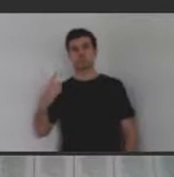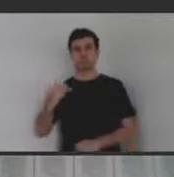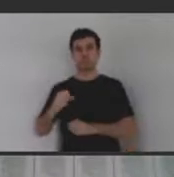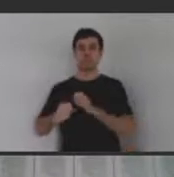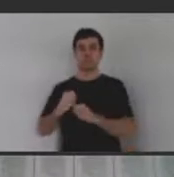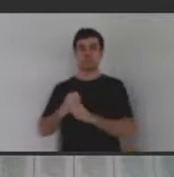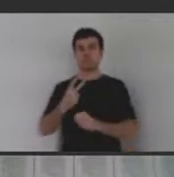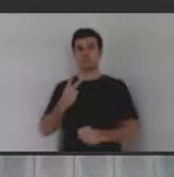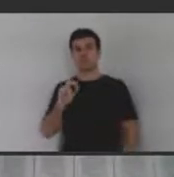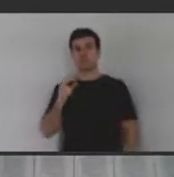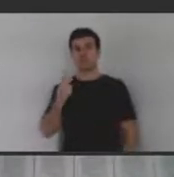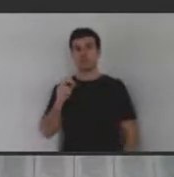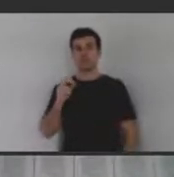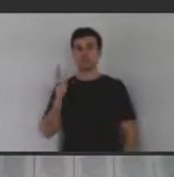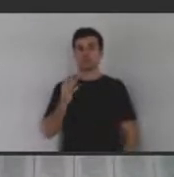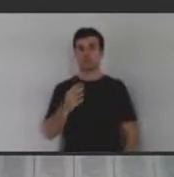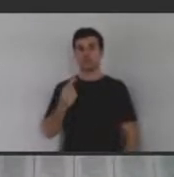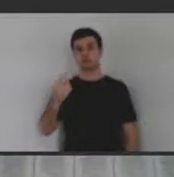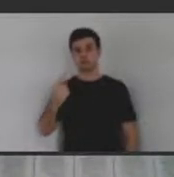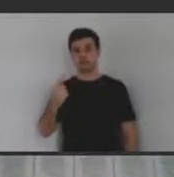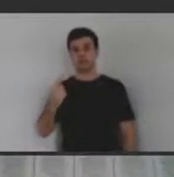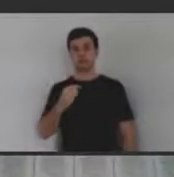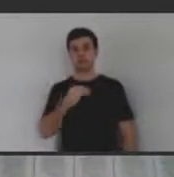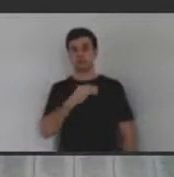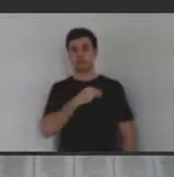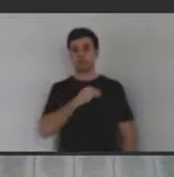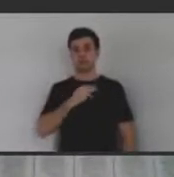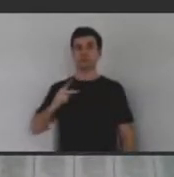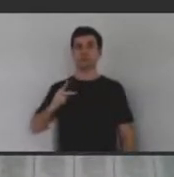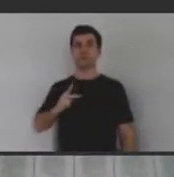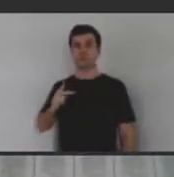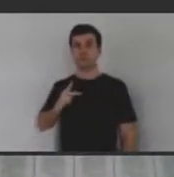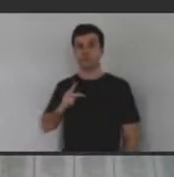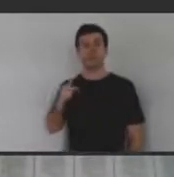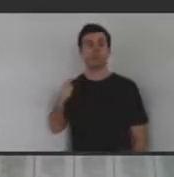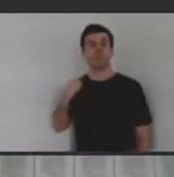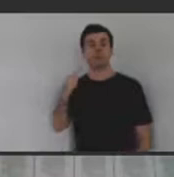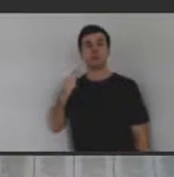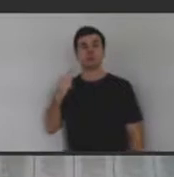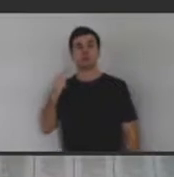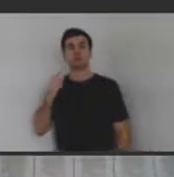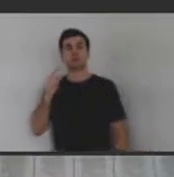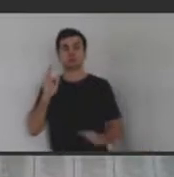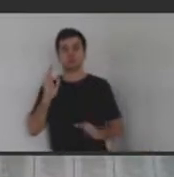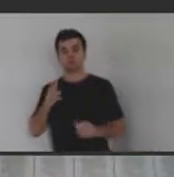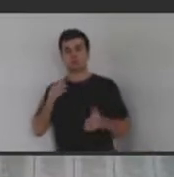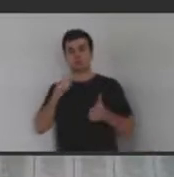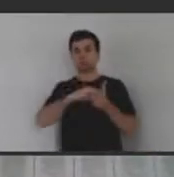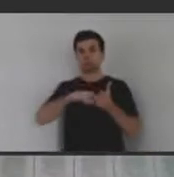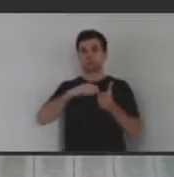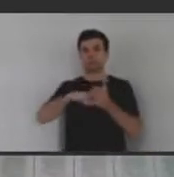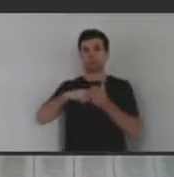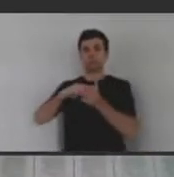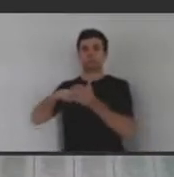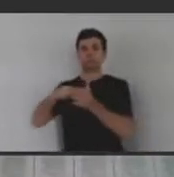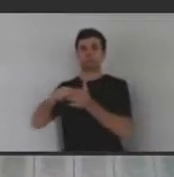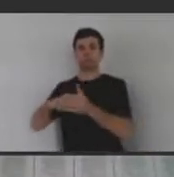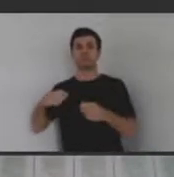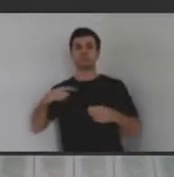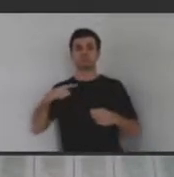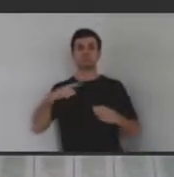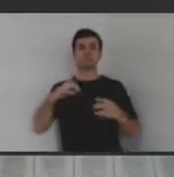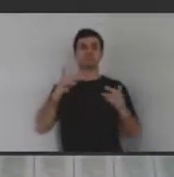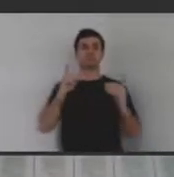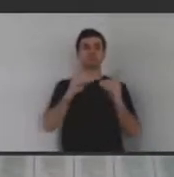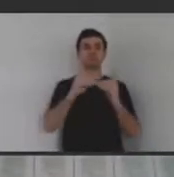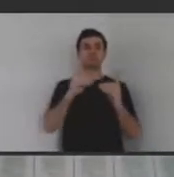62142000000001/2020-1. O Ministério Público Eleitoral, por intermédio do promotor eleitoral abaixo assinado no uso das atribuições legais e com fundamento nas disposições